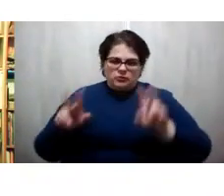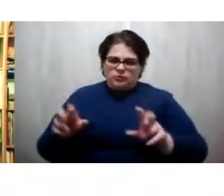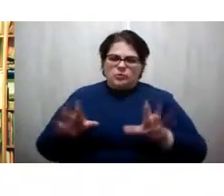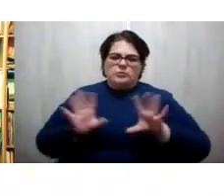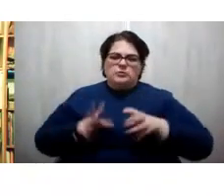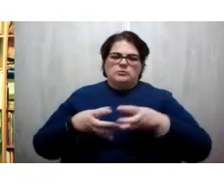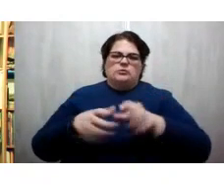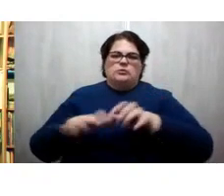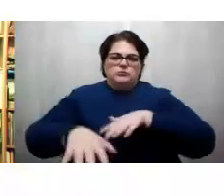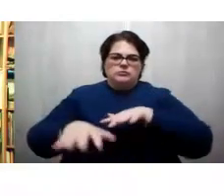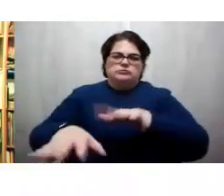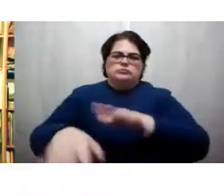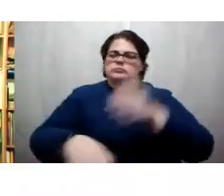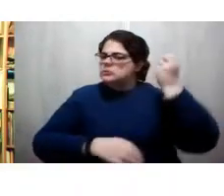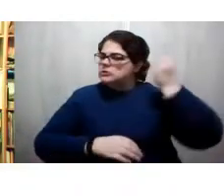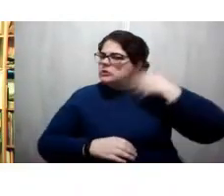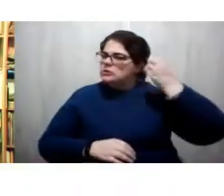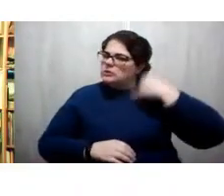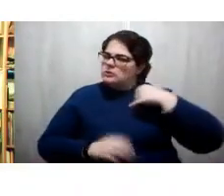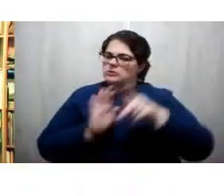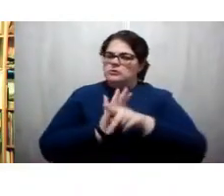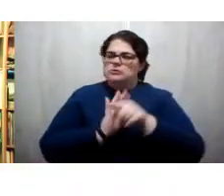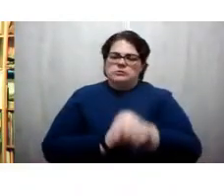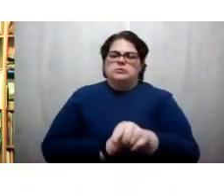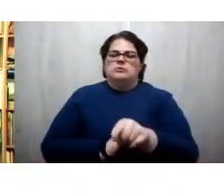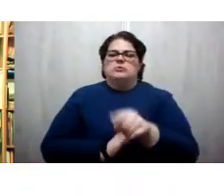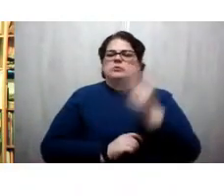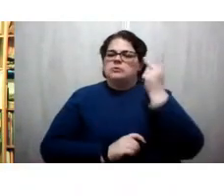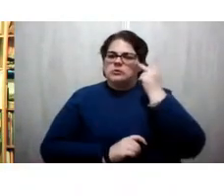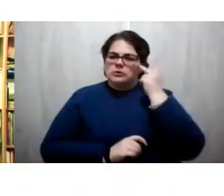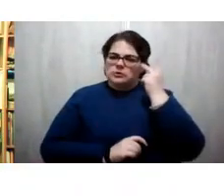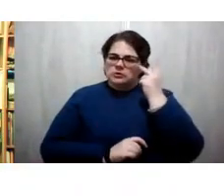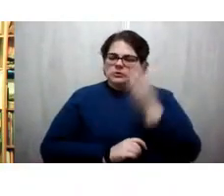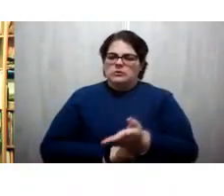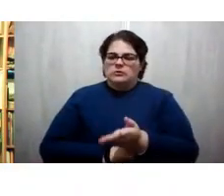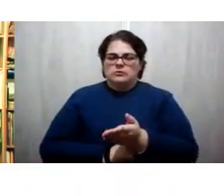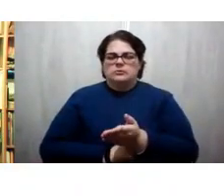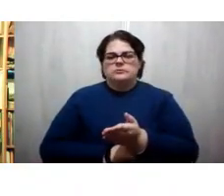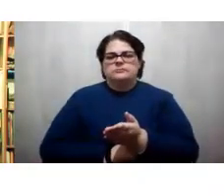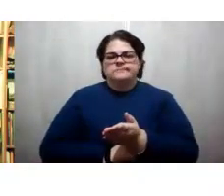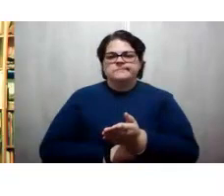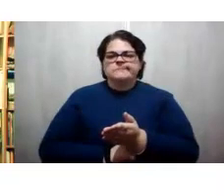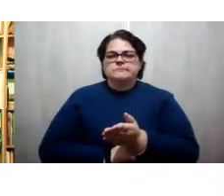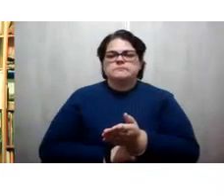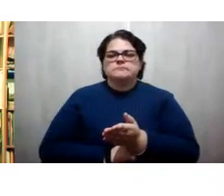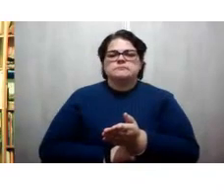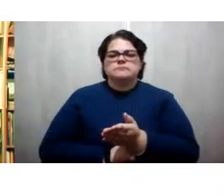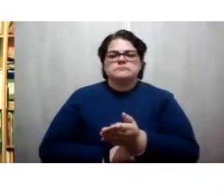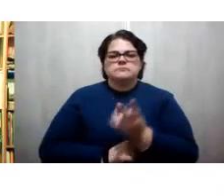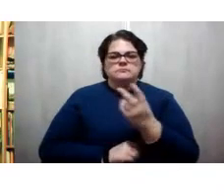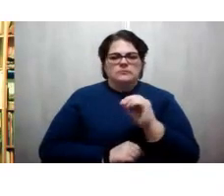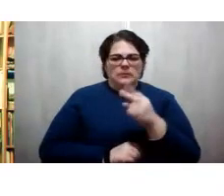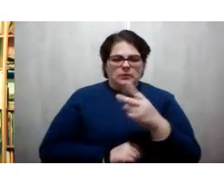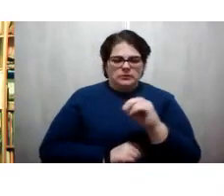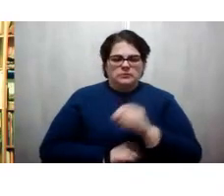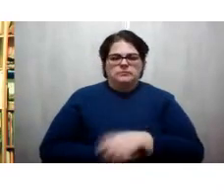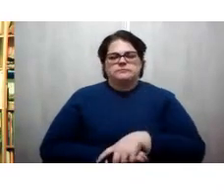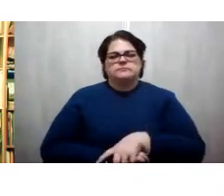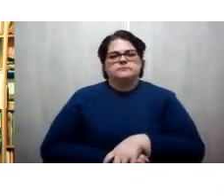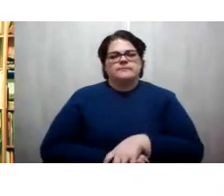a audiodescrição do desfile das escolas de samba do Grupo Especial de São Paulo de 2020,